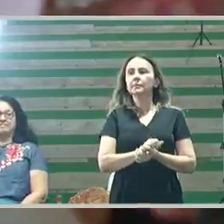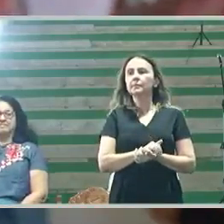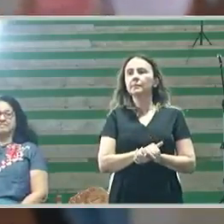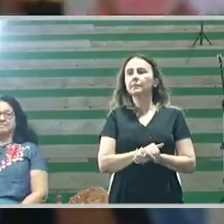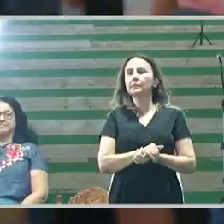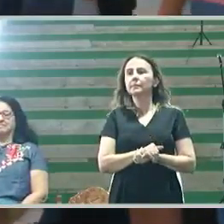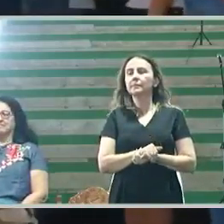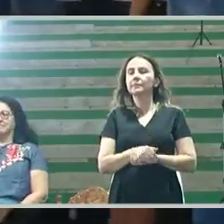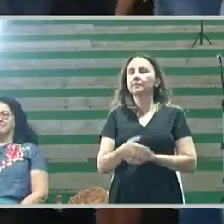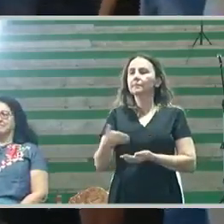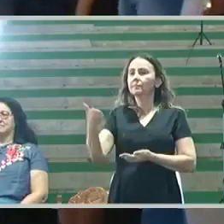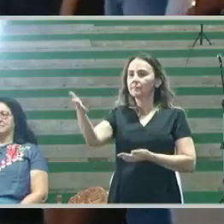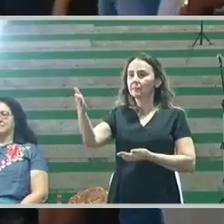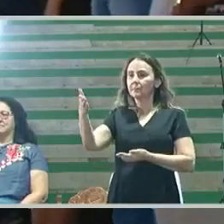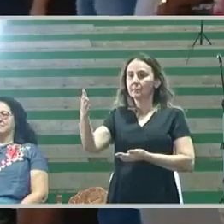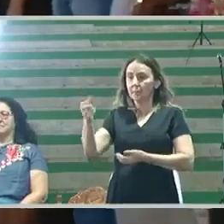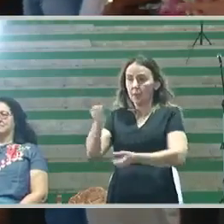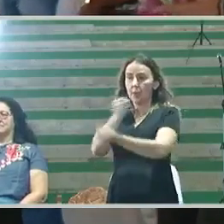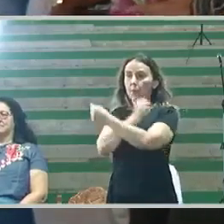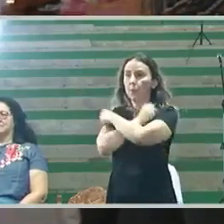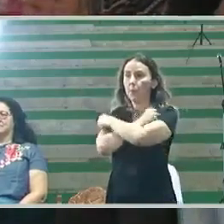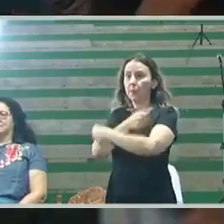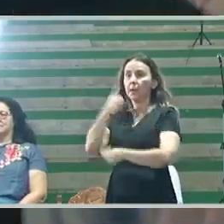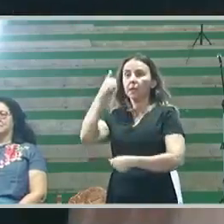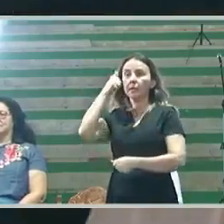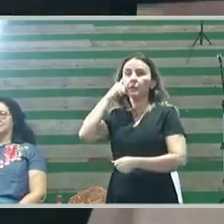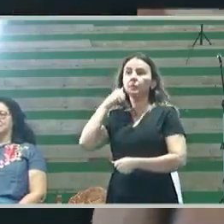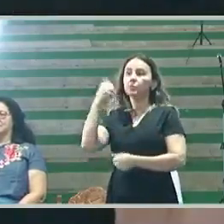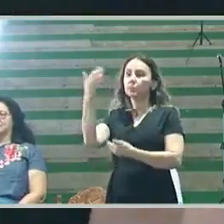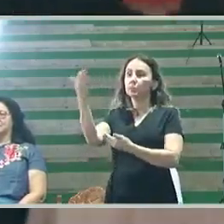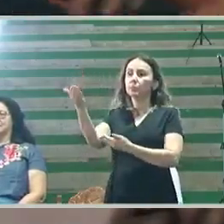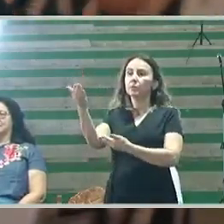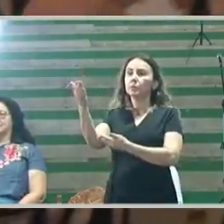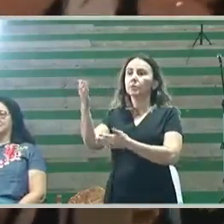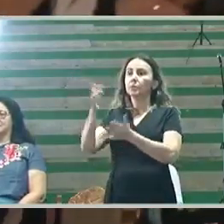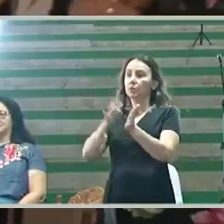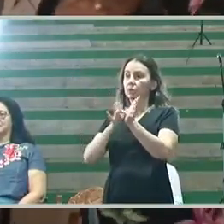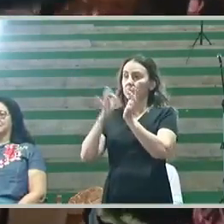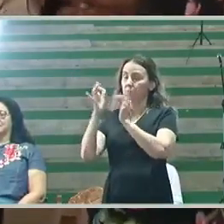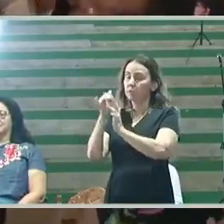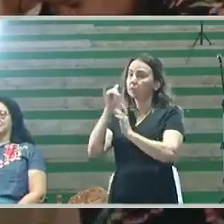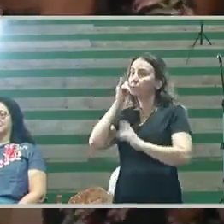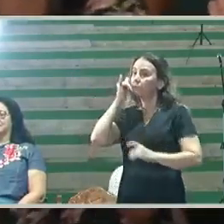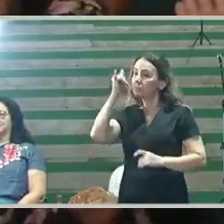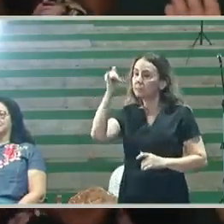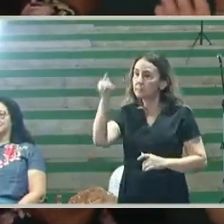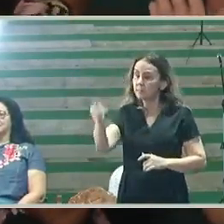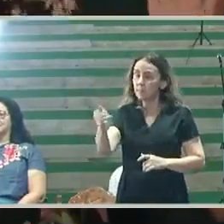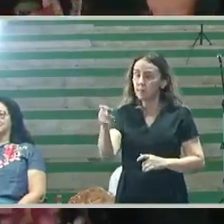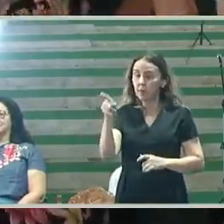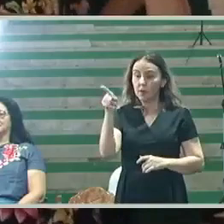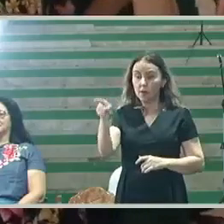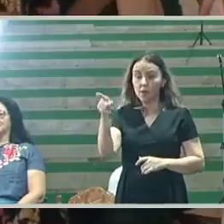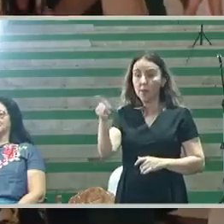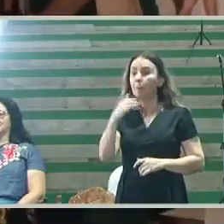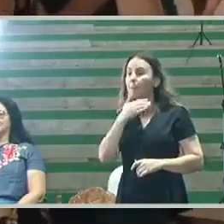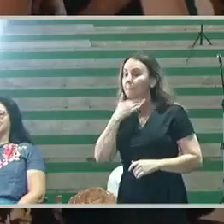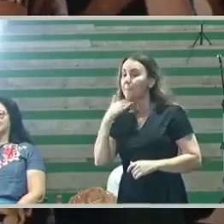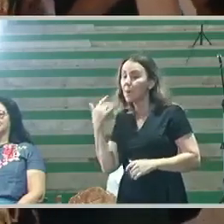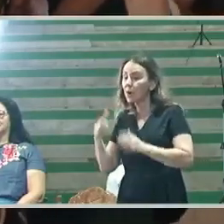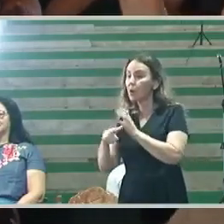Urabaquetxolderabacandarabraxandarai. Dá um abraço daquela jovem ali pra mim. Jesus está me dizendo que era pra tu estar